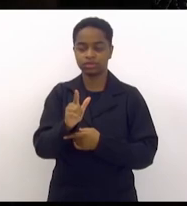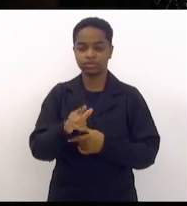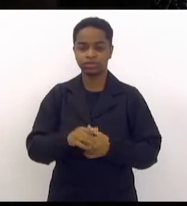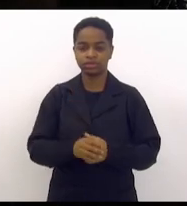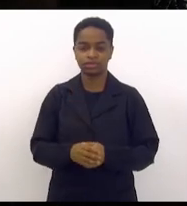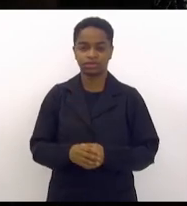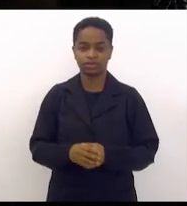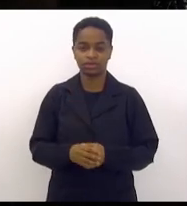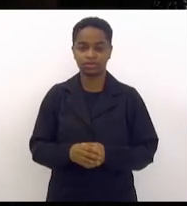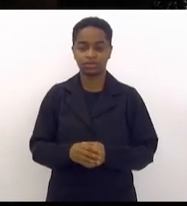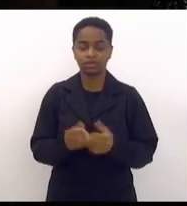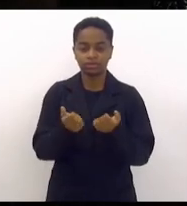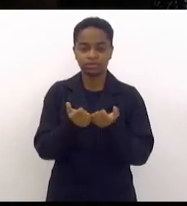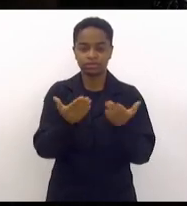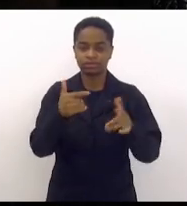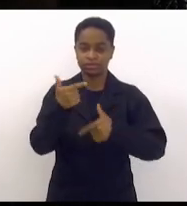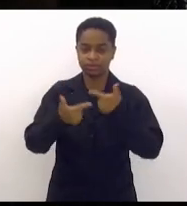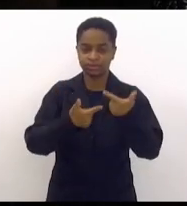povo